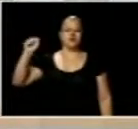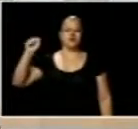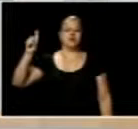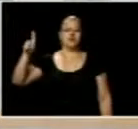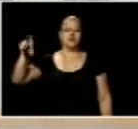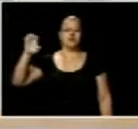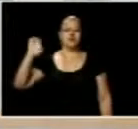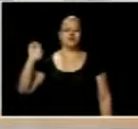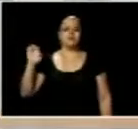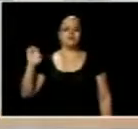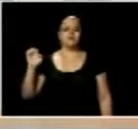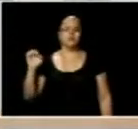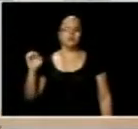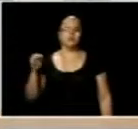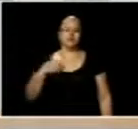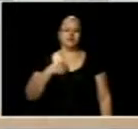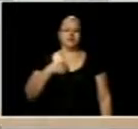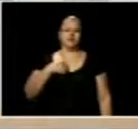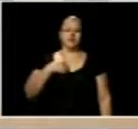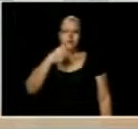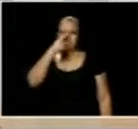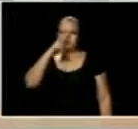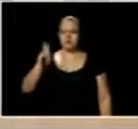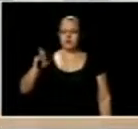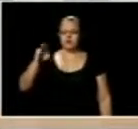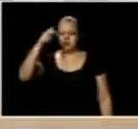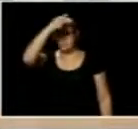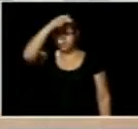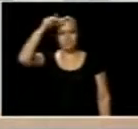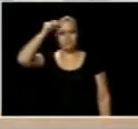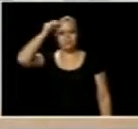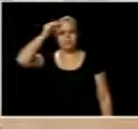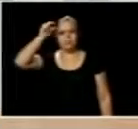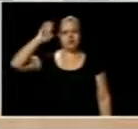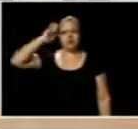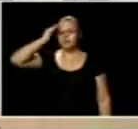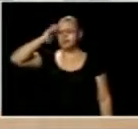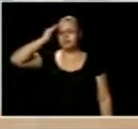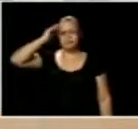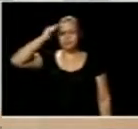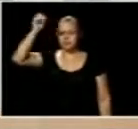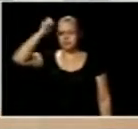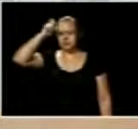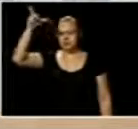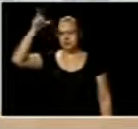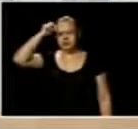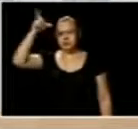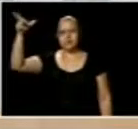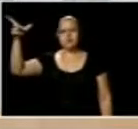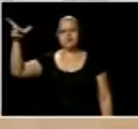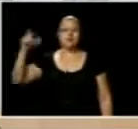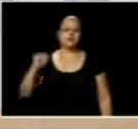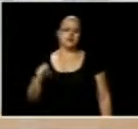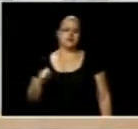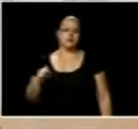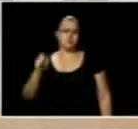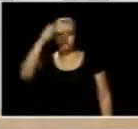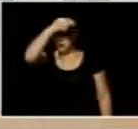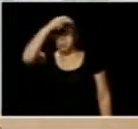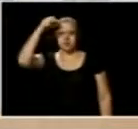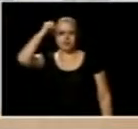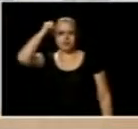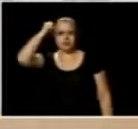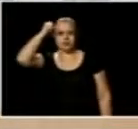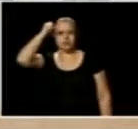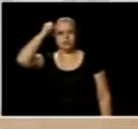não sabe o que é isso. E aí eu gostaria de falar com você, que é formador de opinião, que é taubatiano, que conhece a história